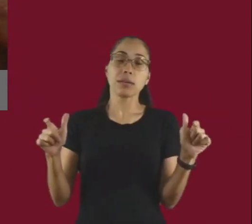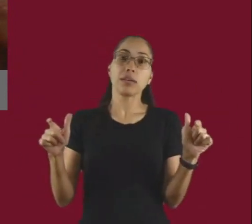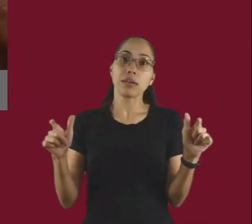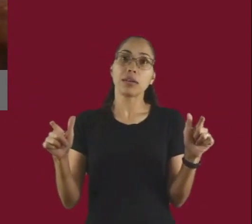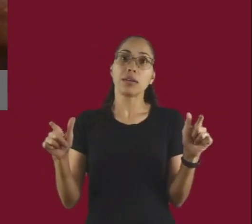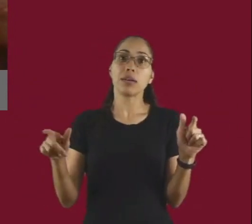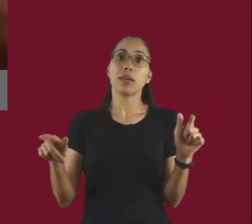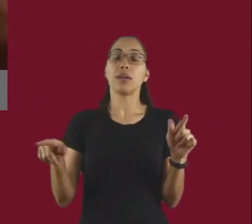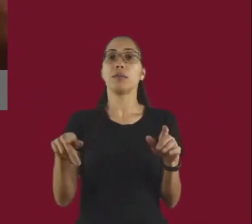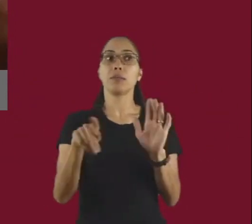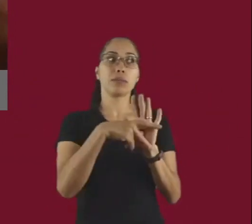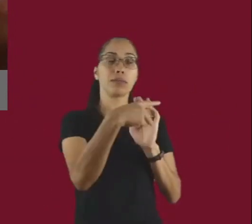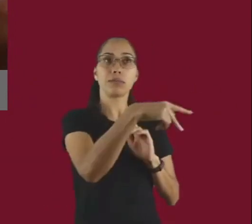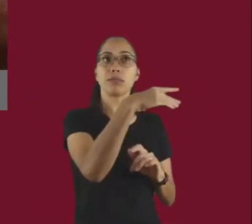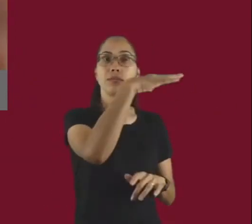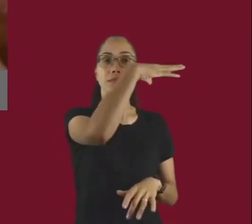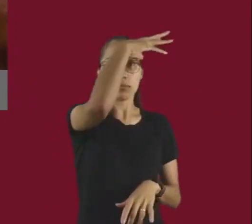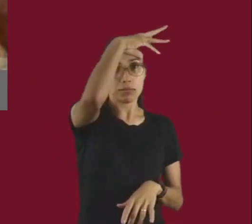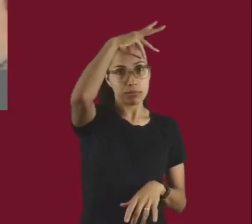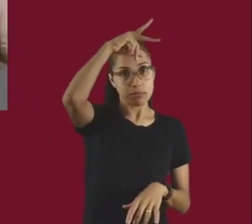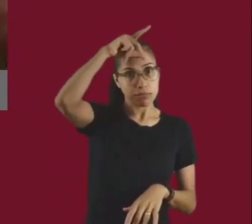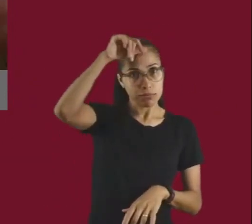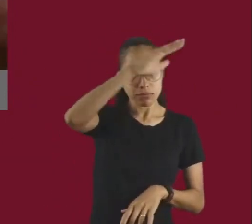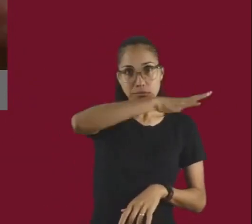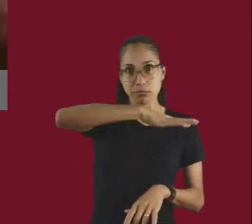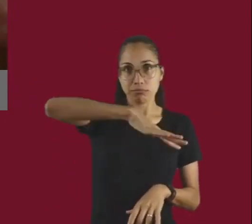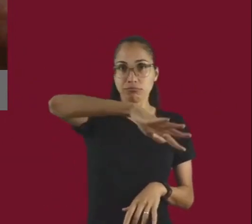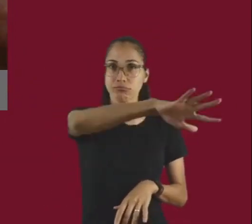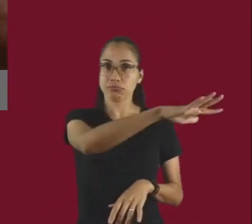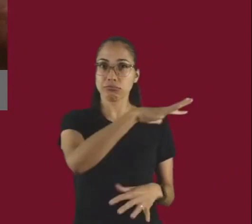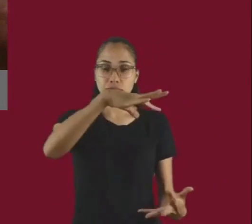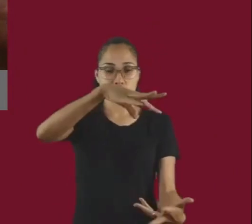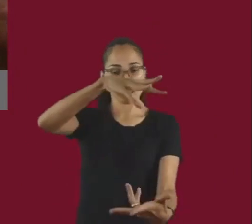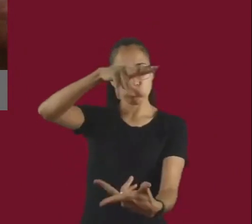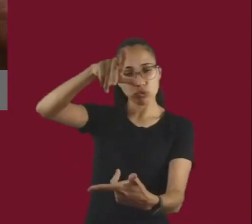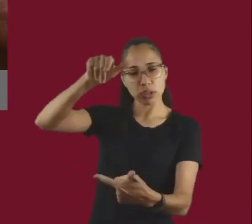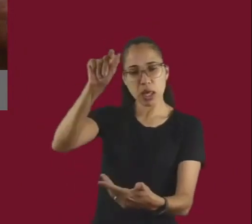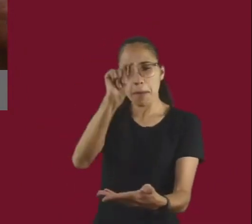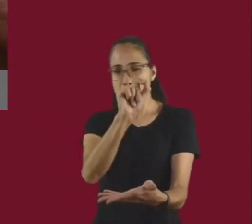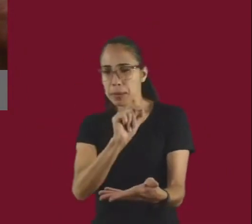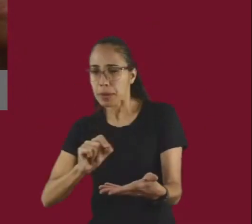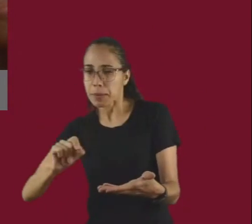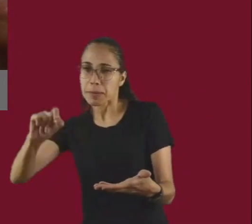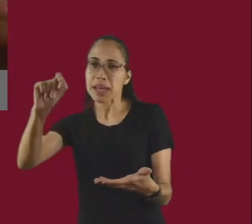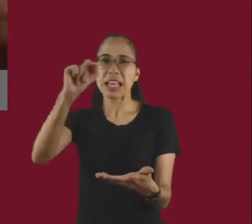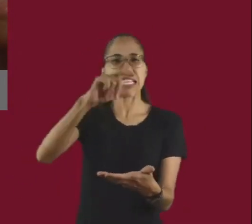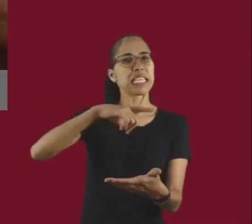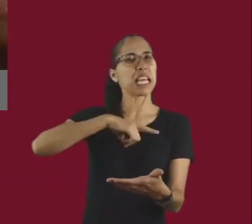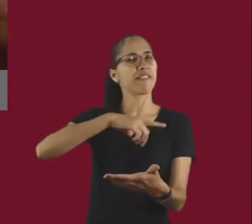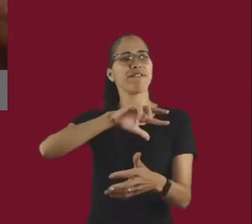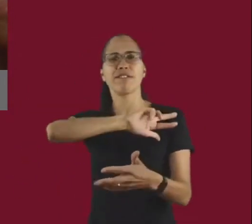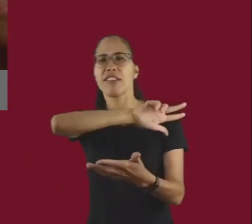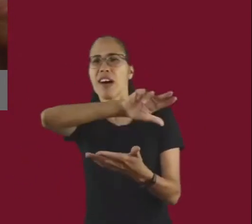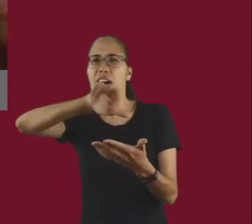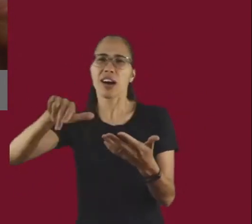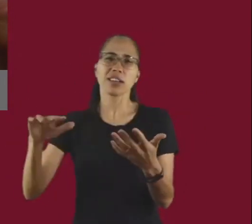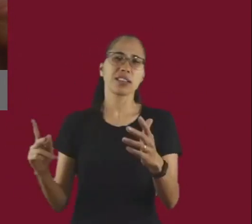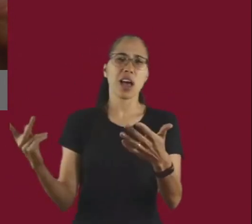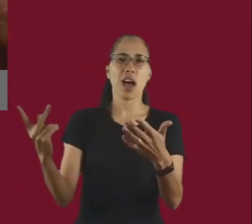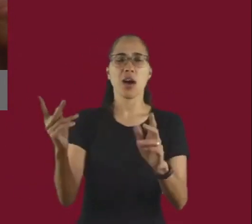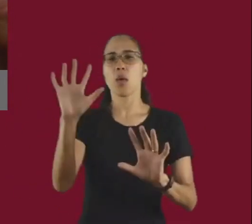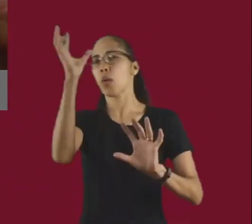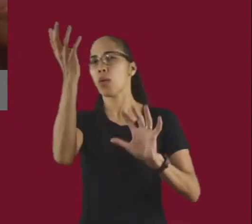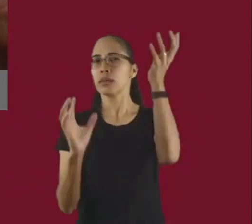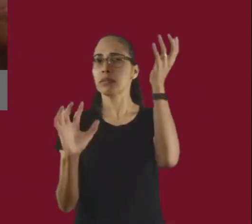na Amazônia. No planeta inteiro tem colapso climático. Esse ano de 2023,